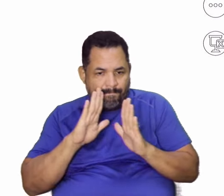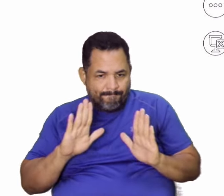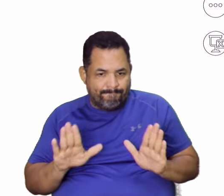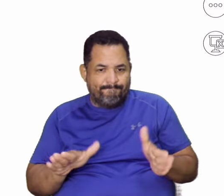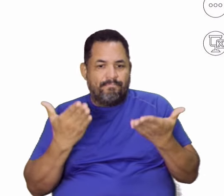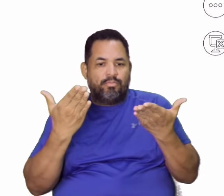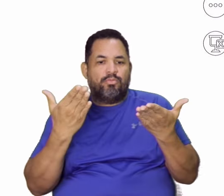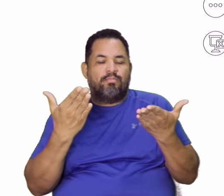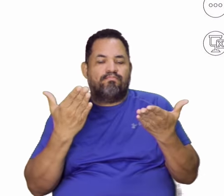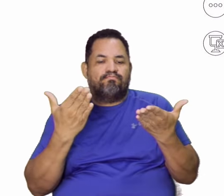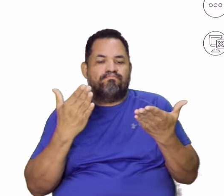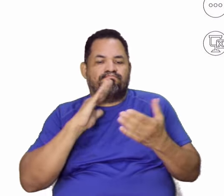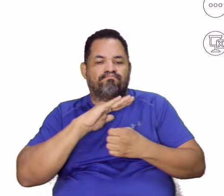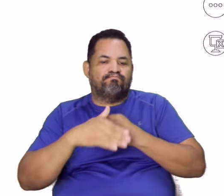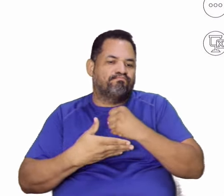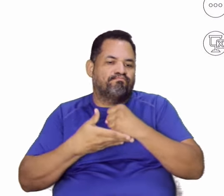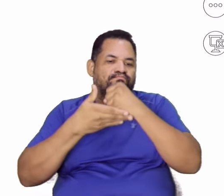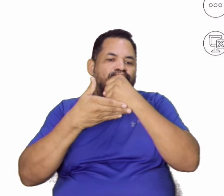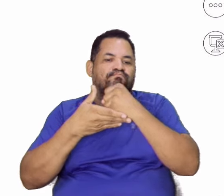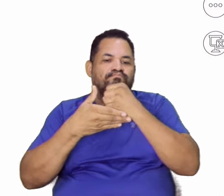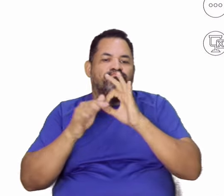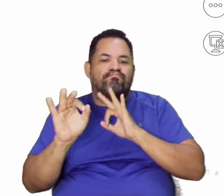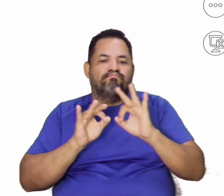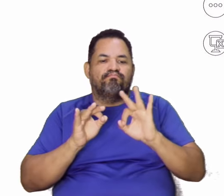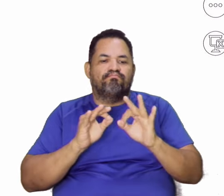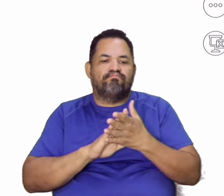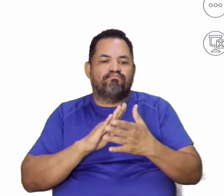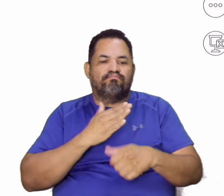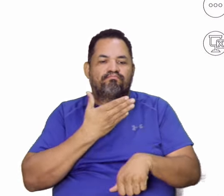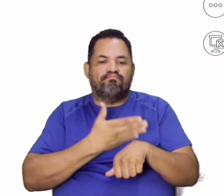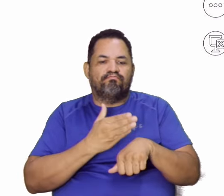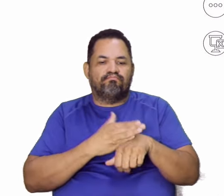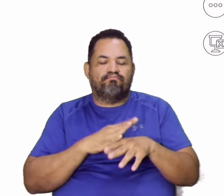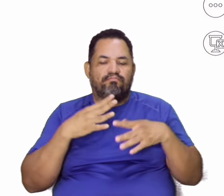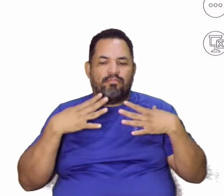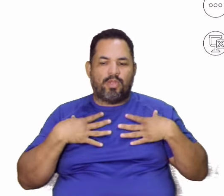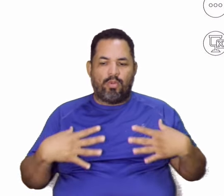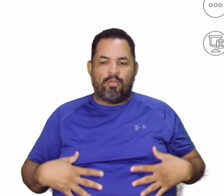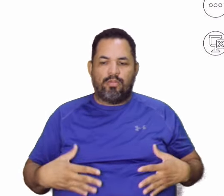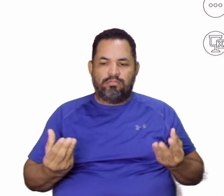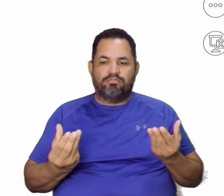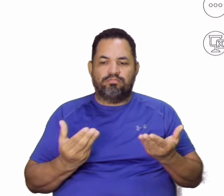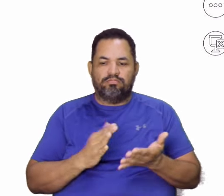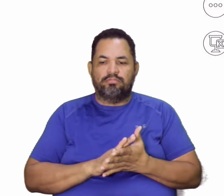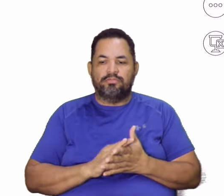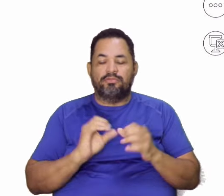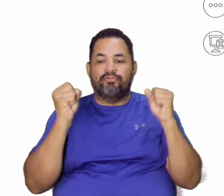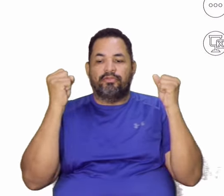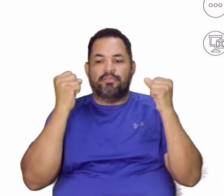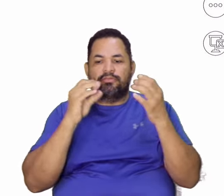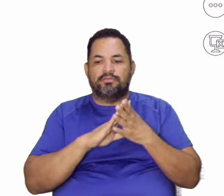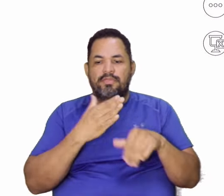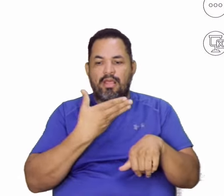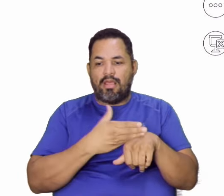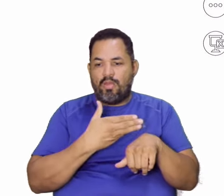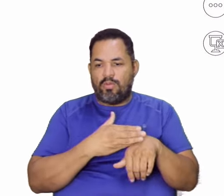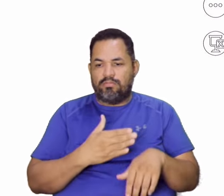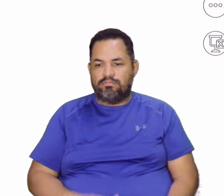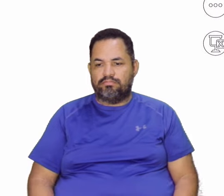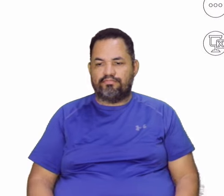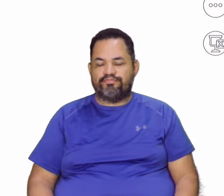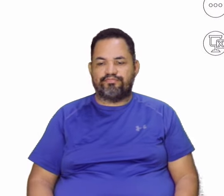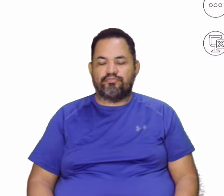para promover aí essa sustentabilidade nas práticas corporais a gente tá falando de exercício físico Bora dar uma